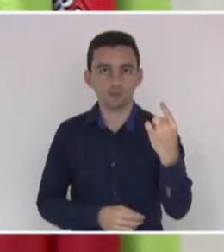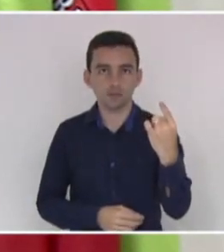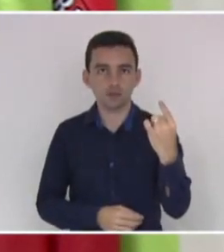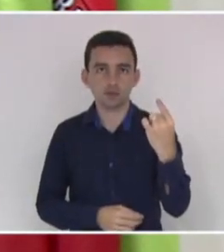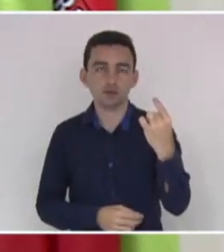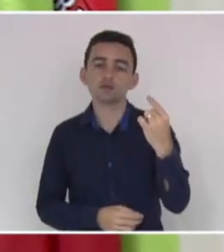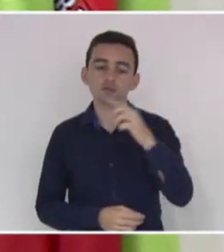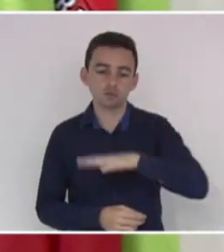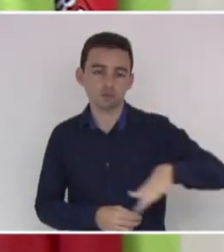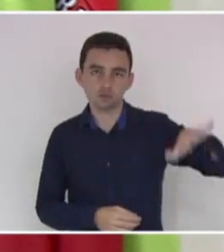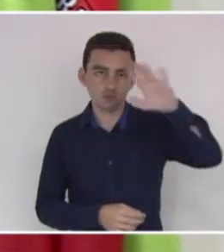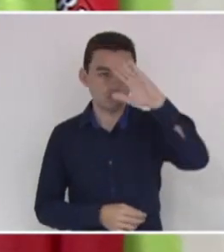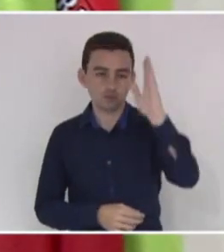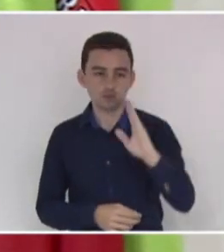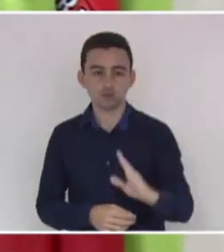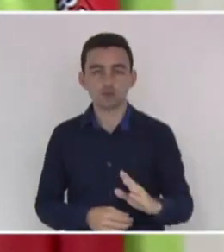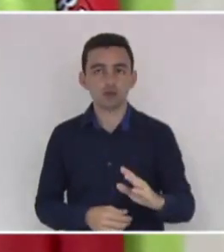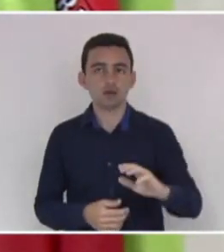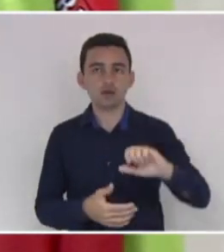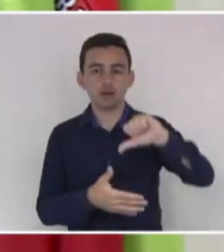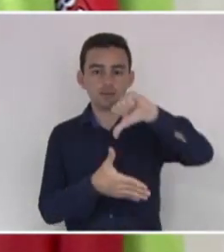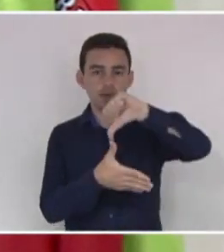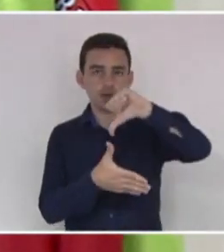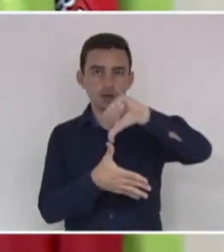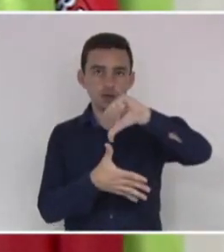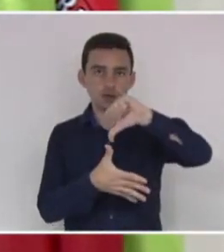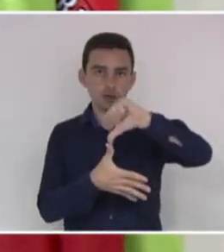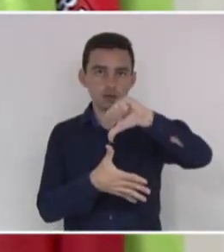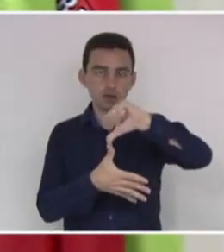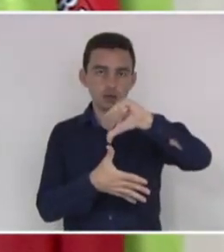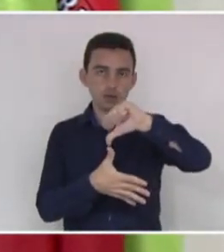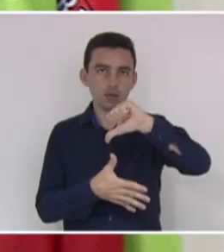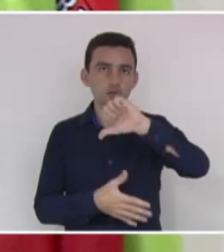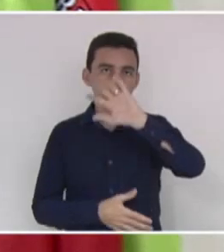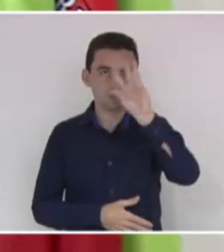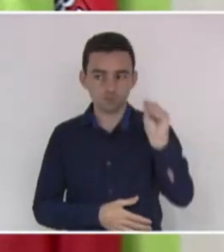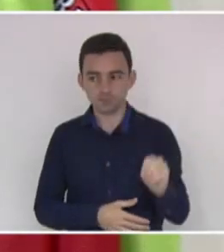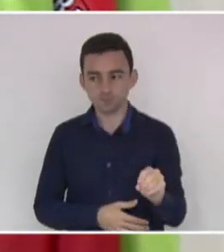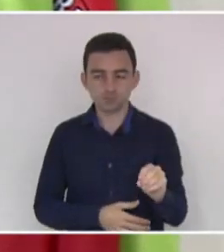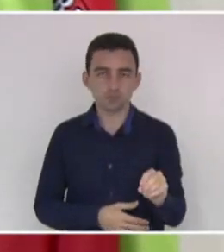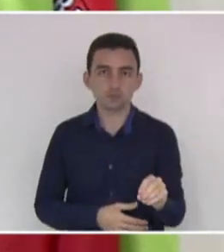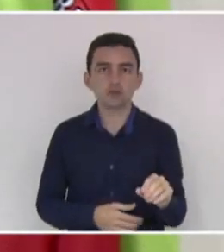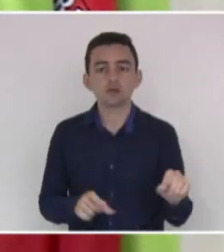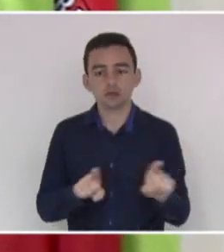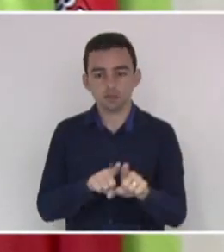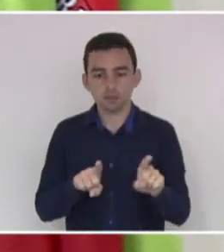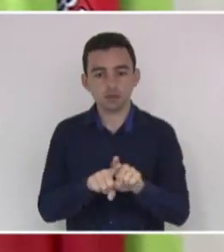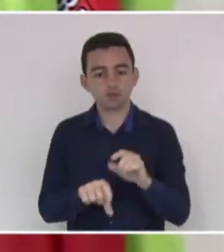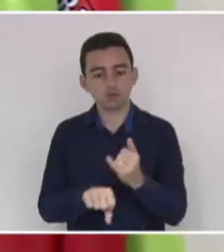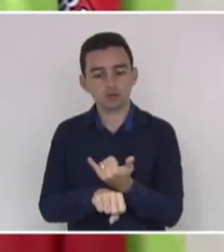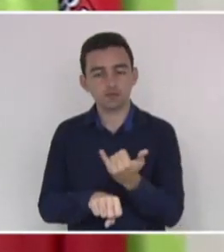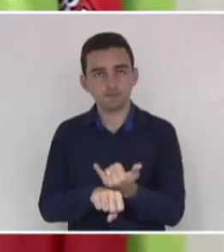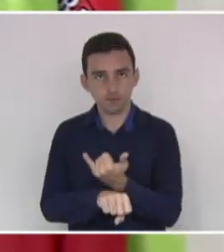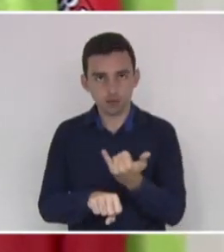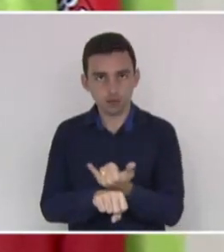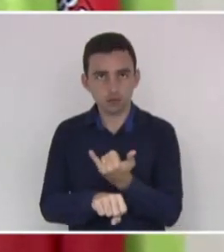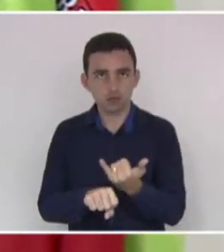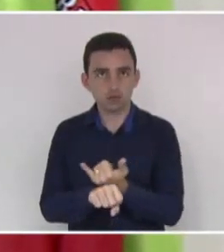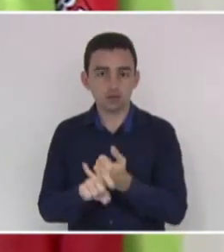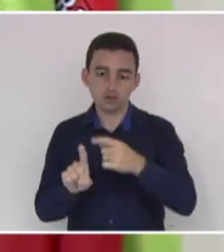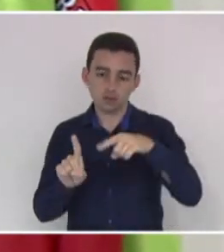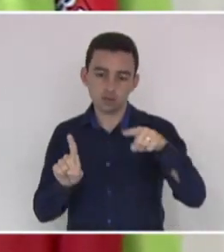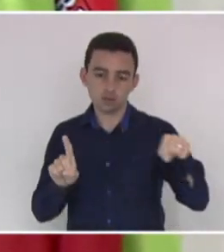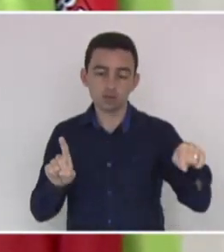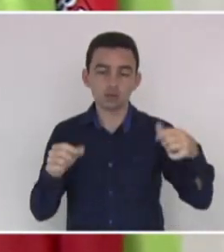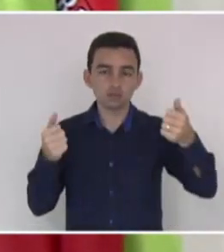América Latina. Os dados colhidos apontam que Joinville foi a primeira cidade da América do